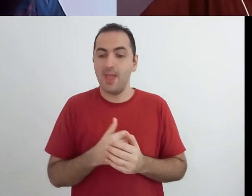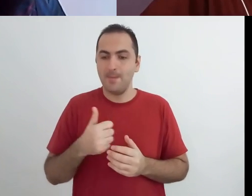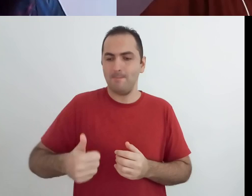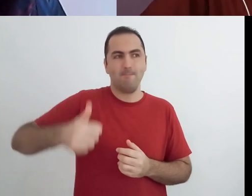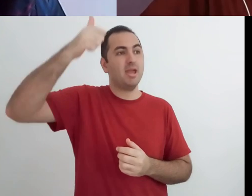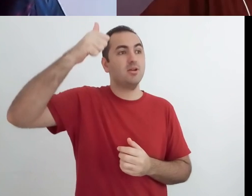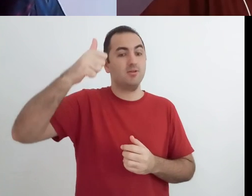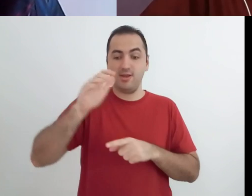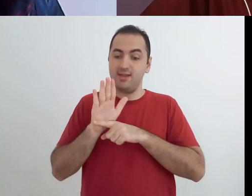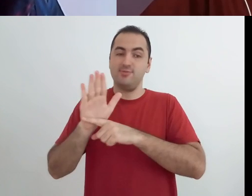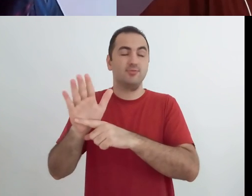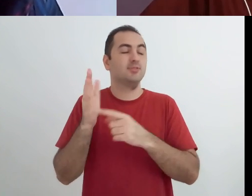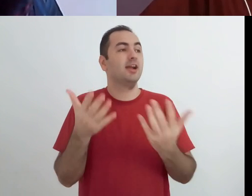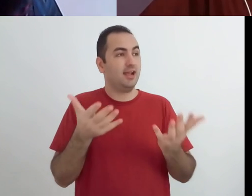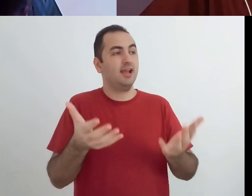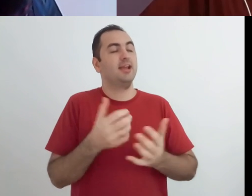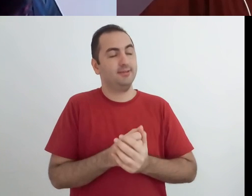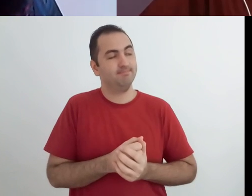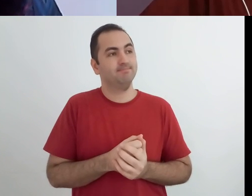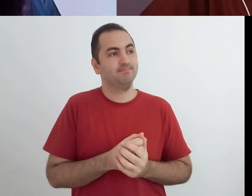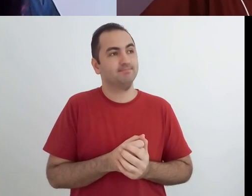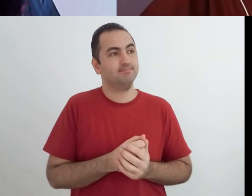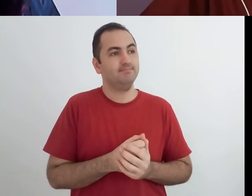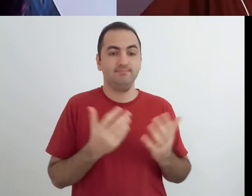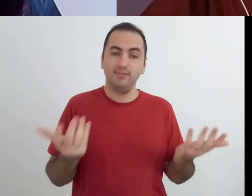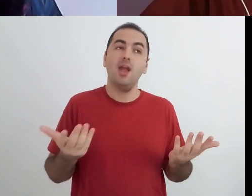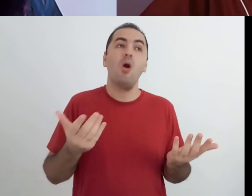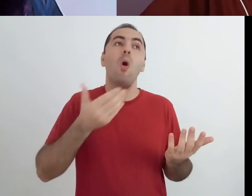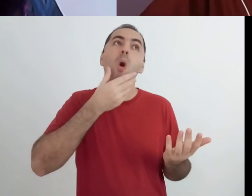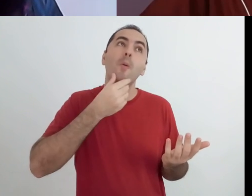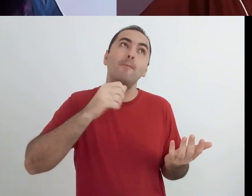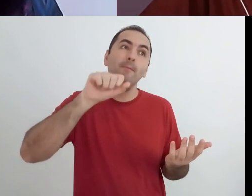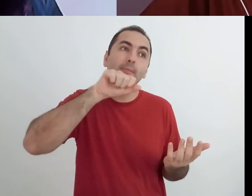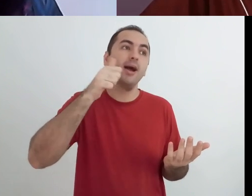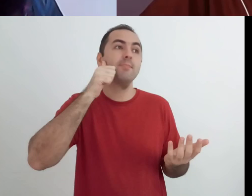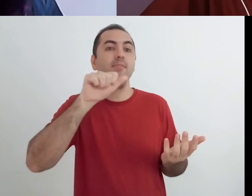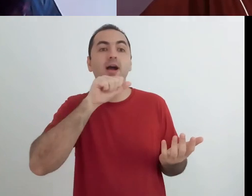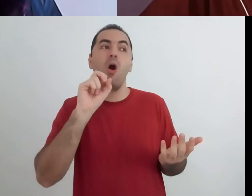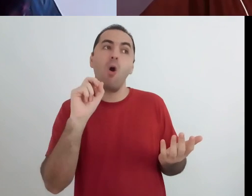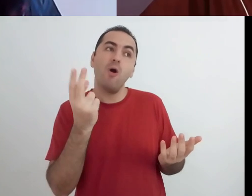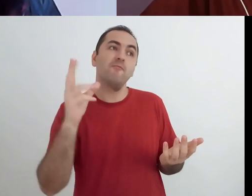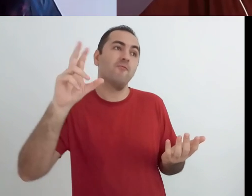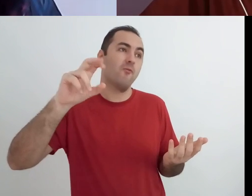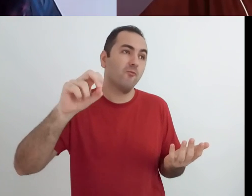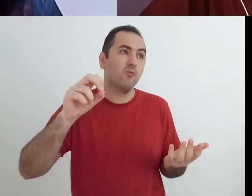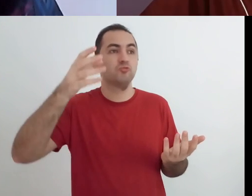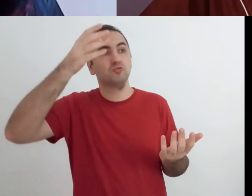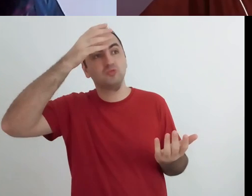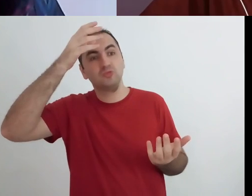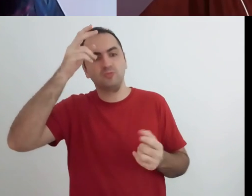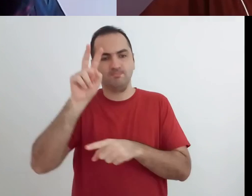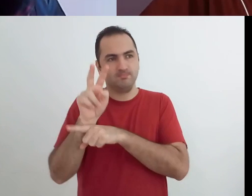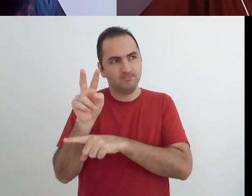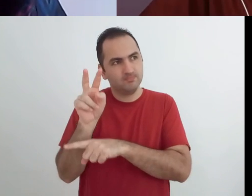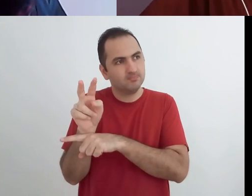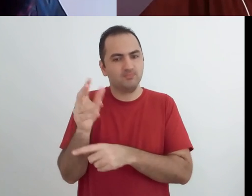filhos. Todos os pais, todos os responsáveis. Quem cria, né? Que às vezes é um avô, uma avó, uma tia. Quem